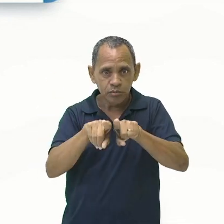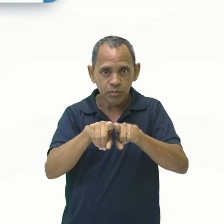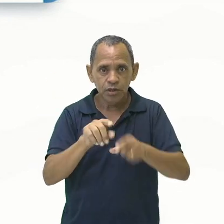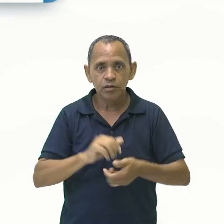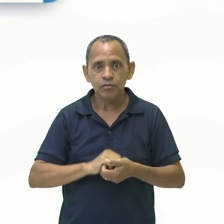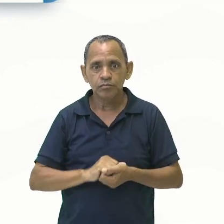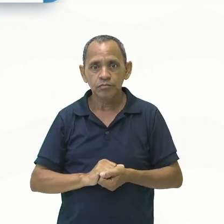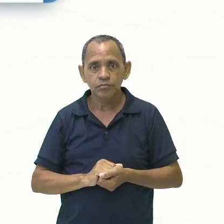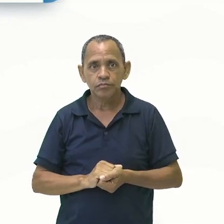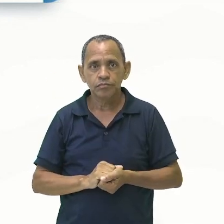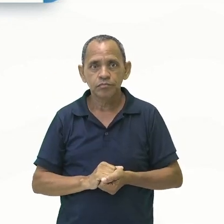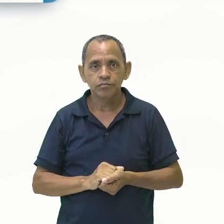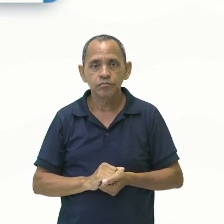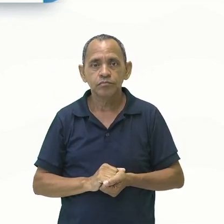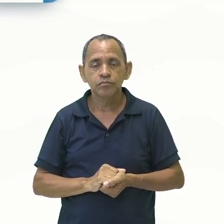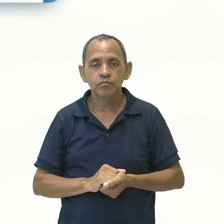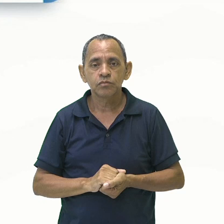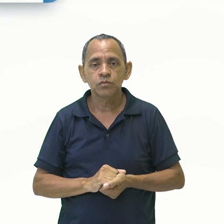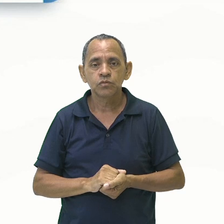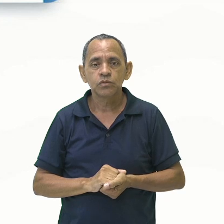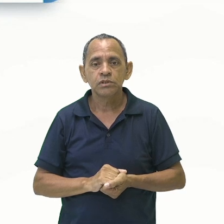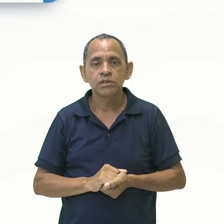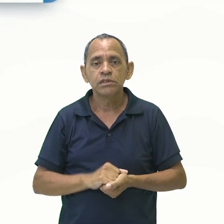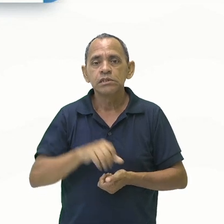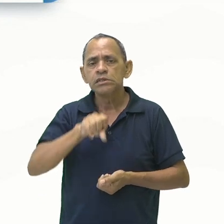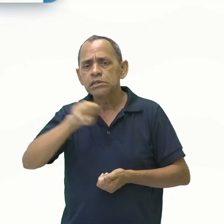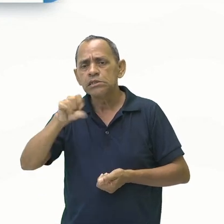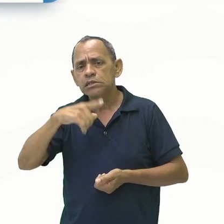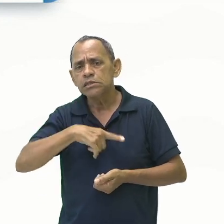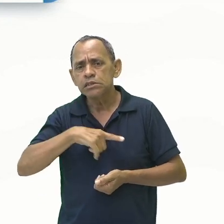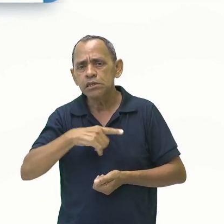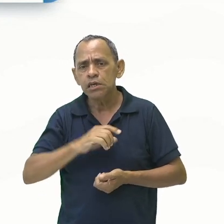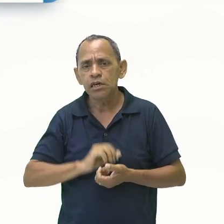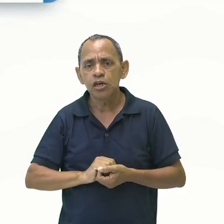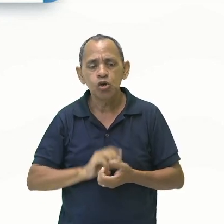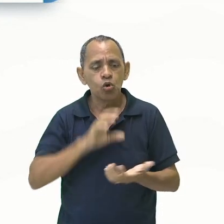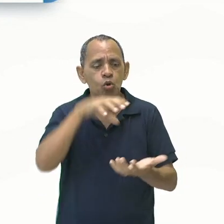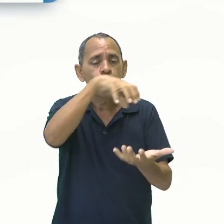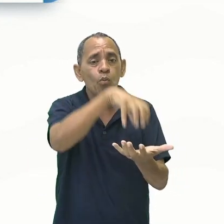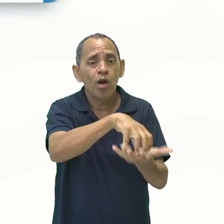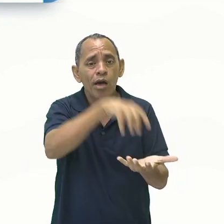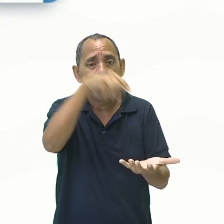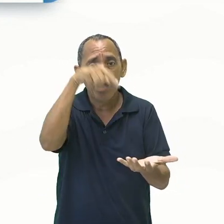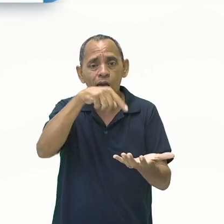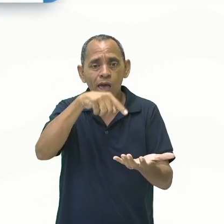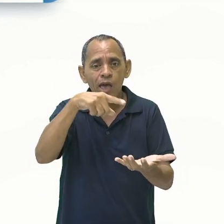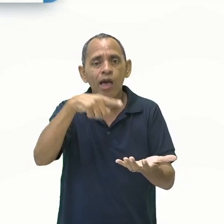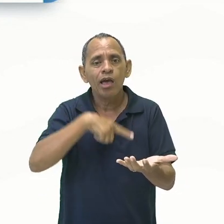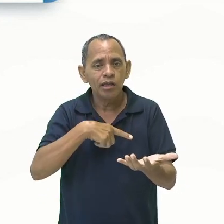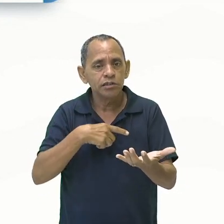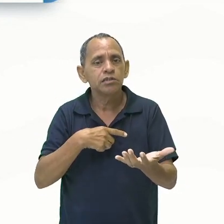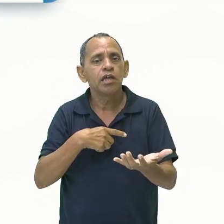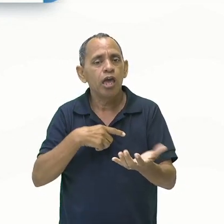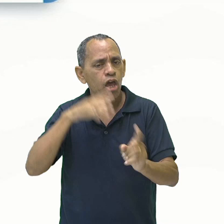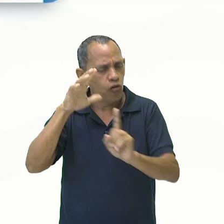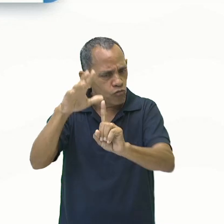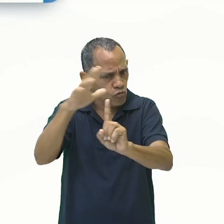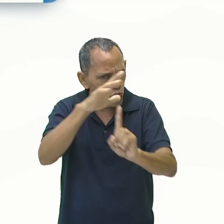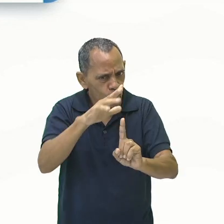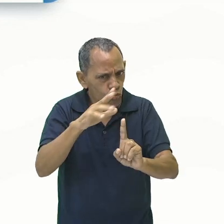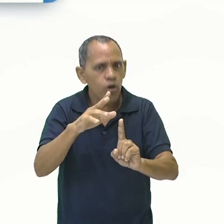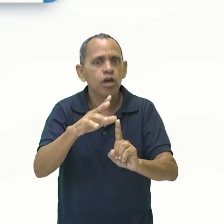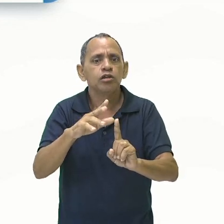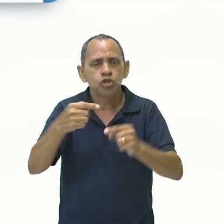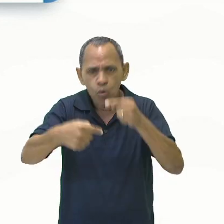dizer, professor? Quando a gente tem uma agência da ONU, essa agência tem mais influência política, tem mais poder econômico, então ela é